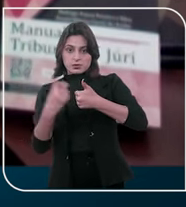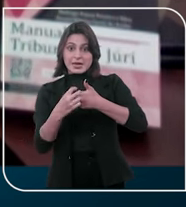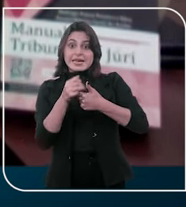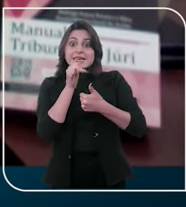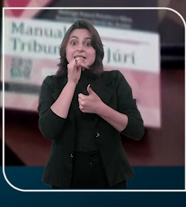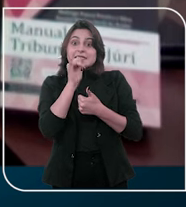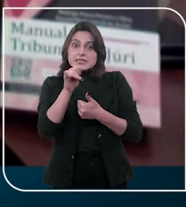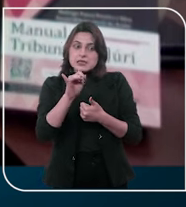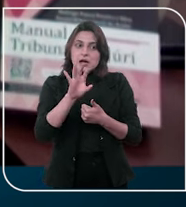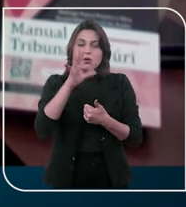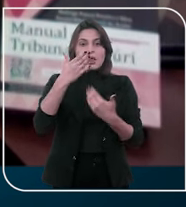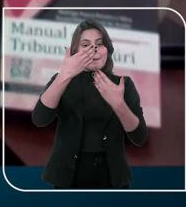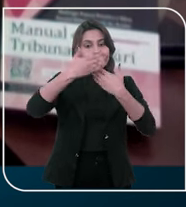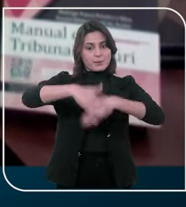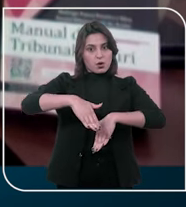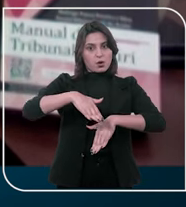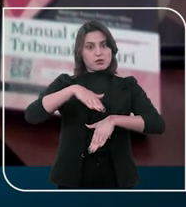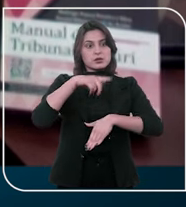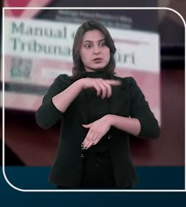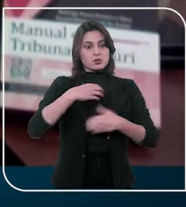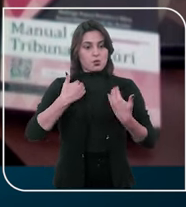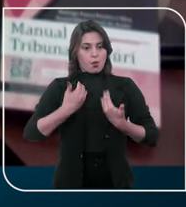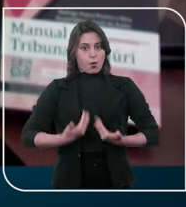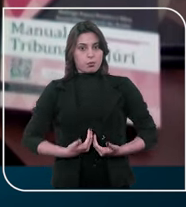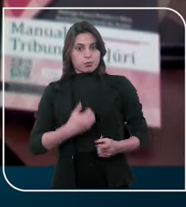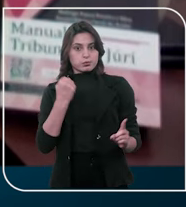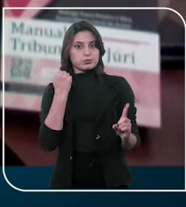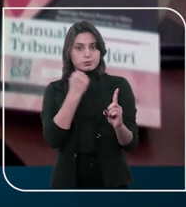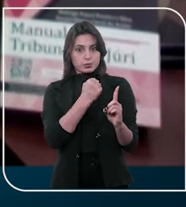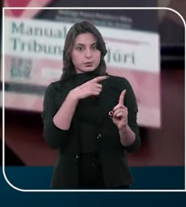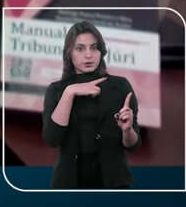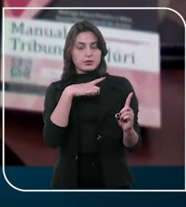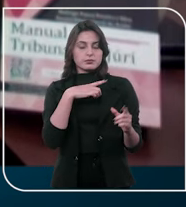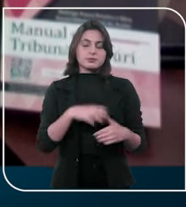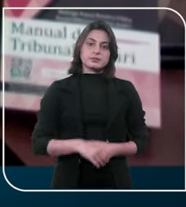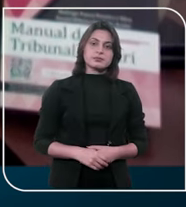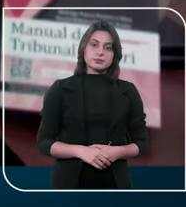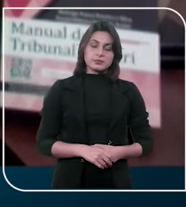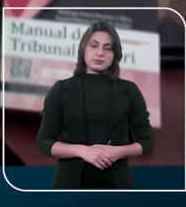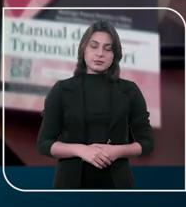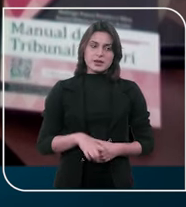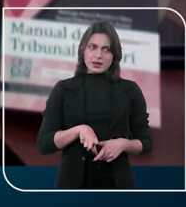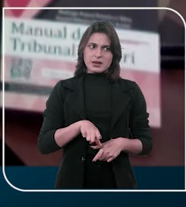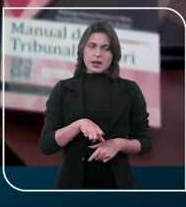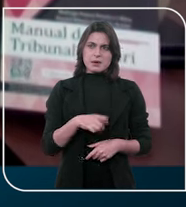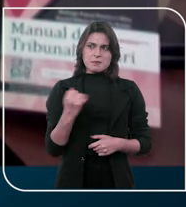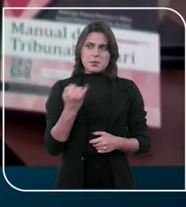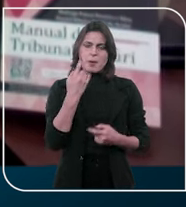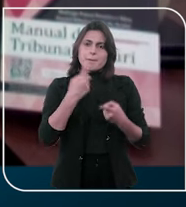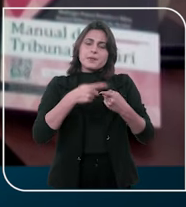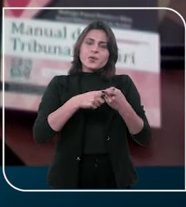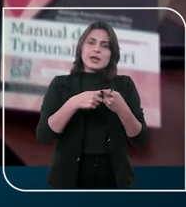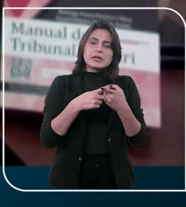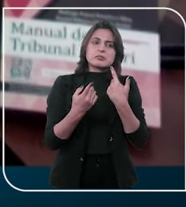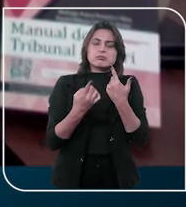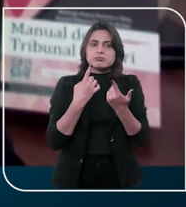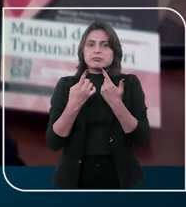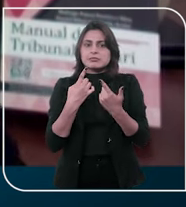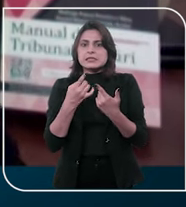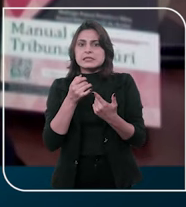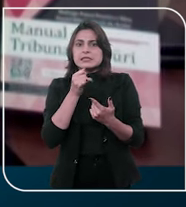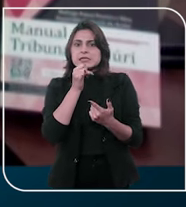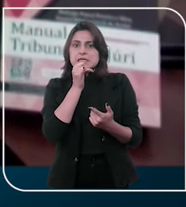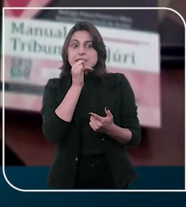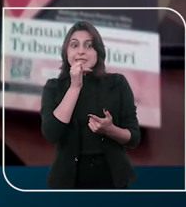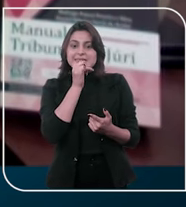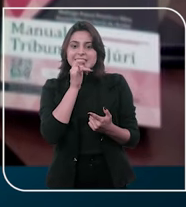E aqui é muito importante, porque ainda tem uma discussão sobre se a materialidade precisa